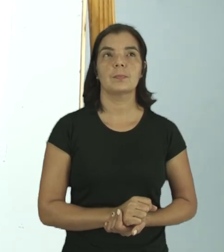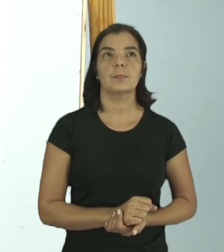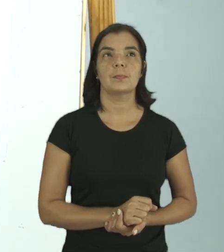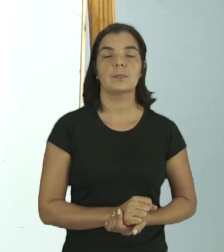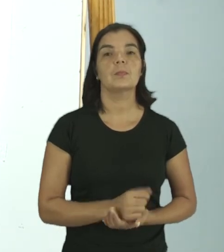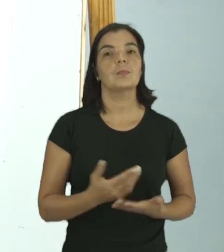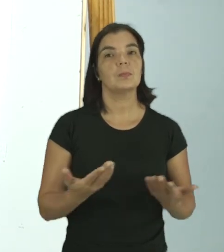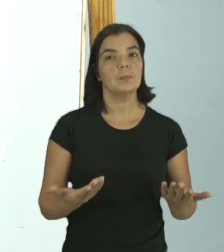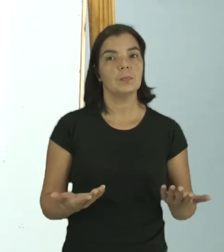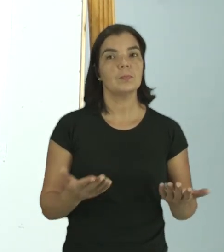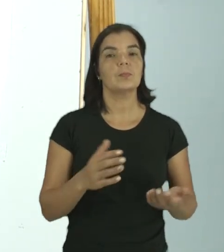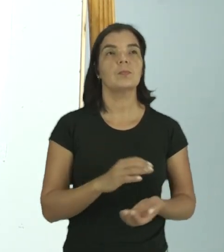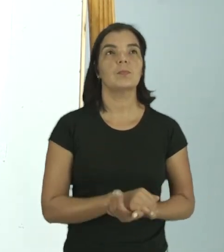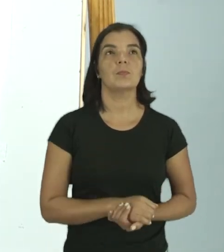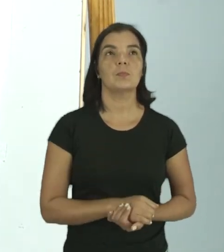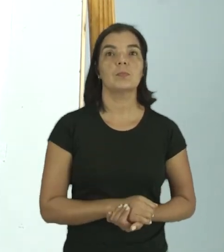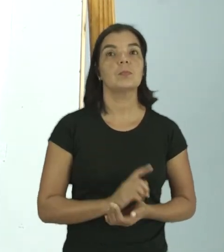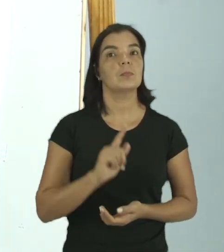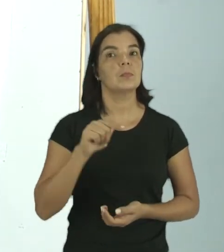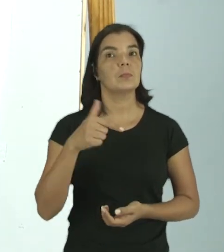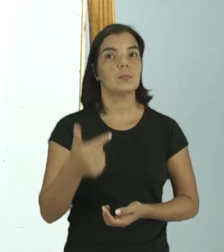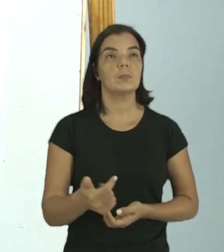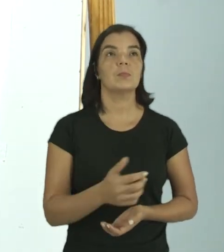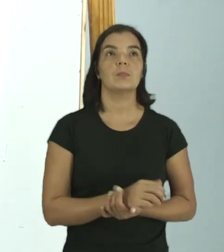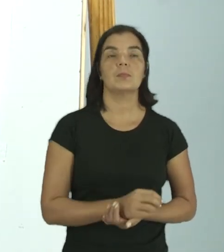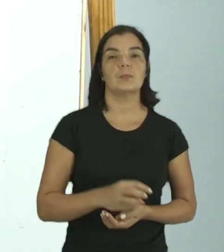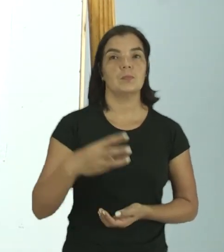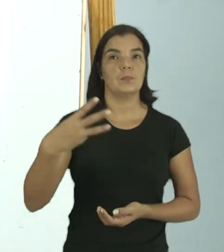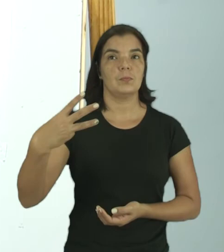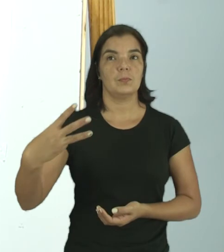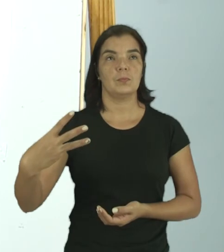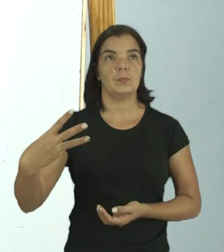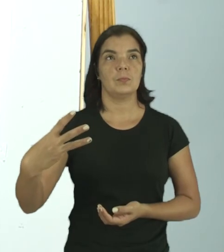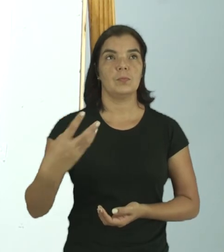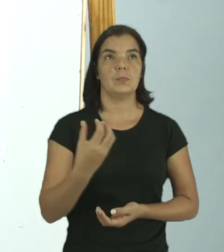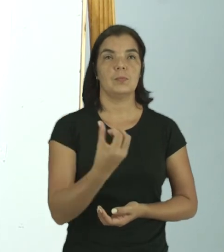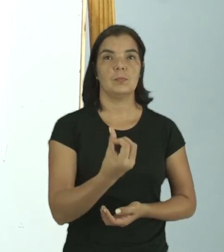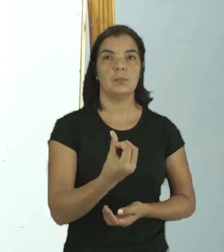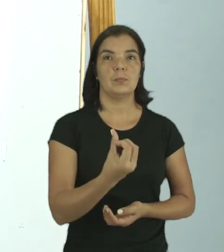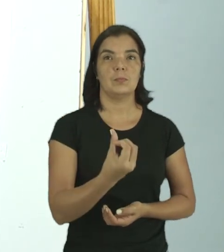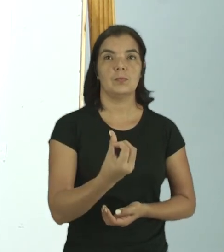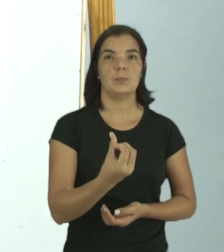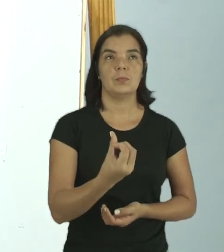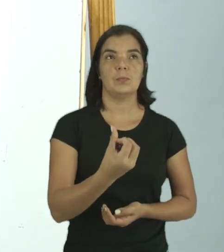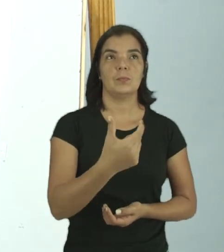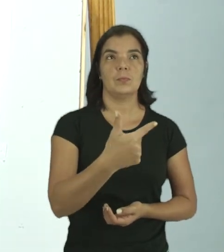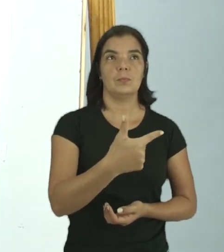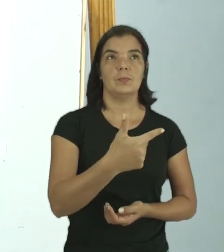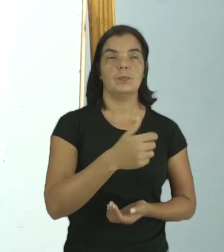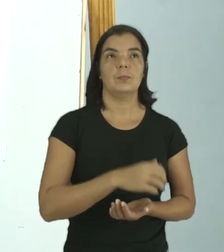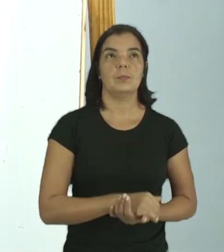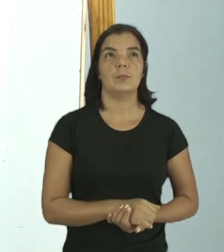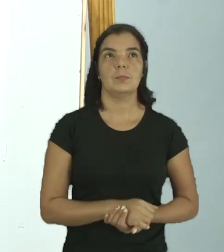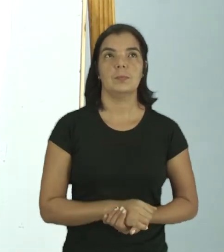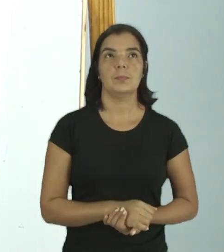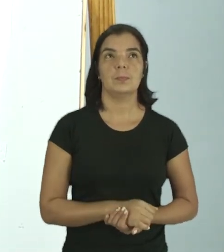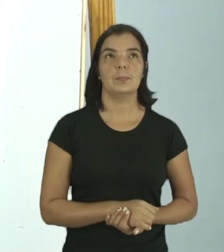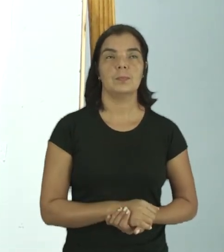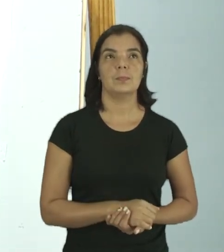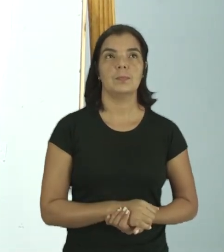o nome da de milhar e depois eu tenho três os seis e o dois